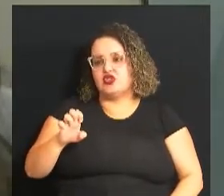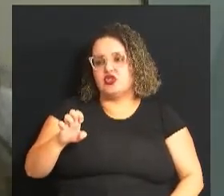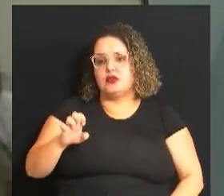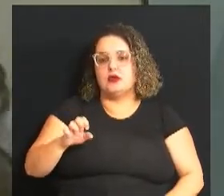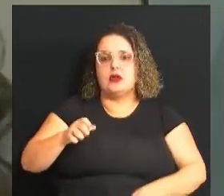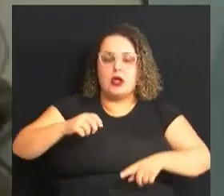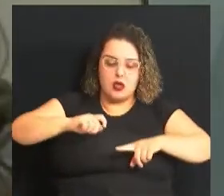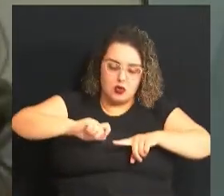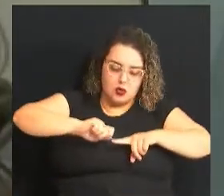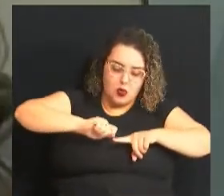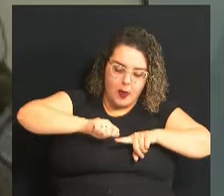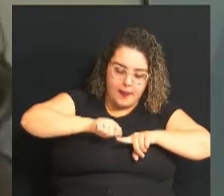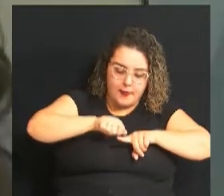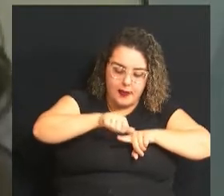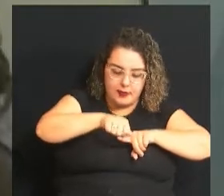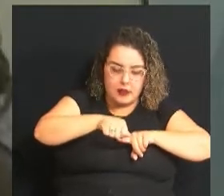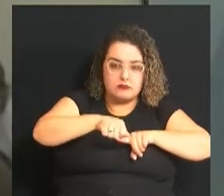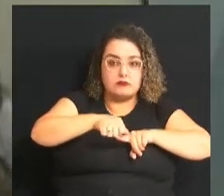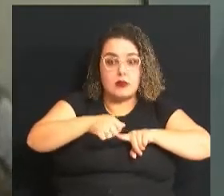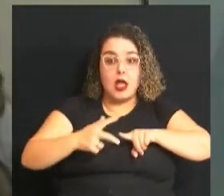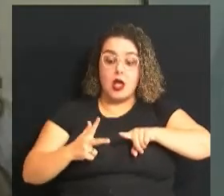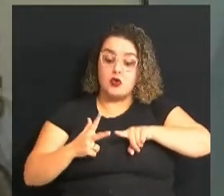alicates, tesouras,